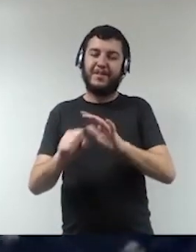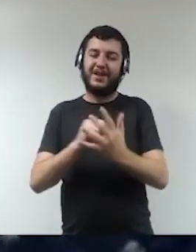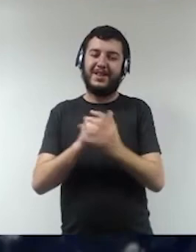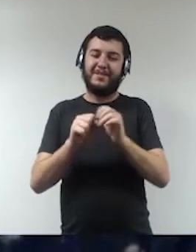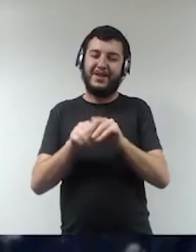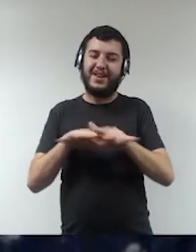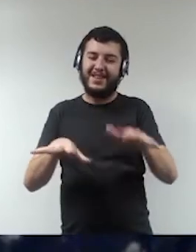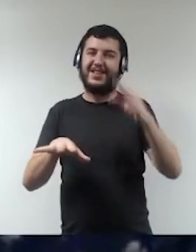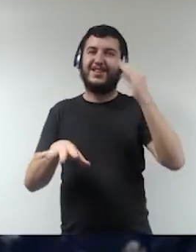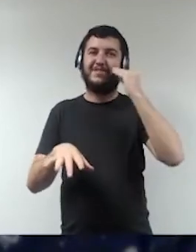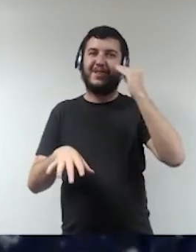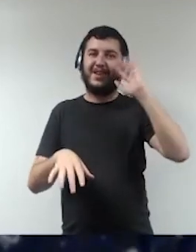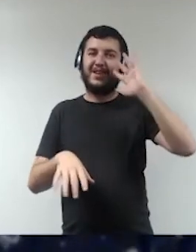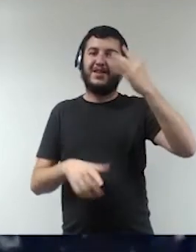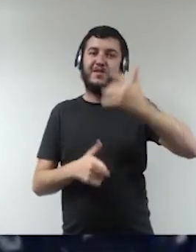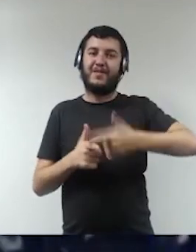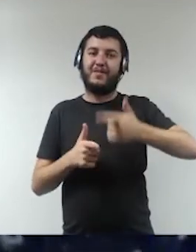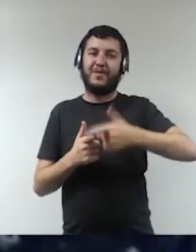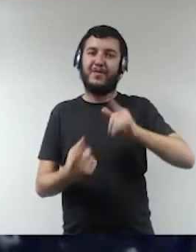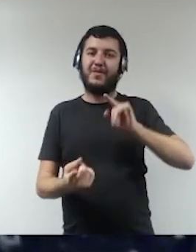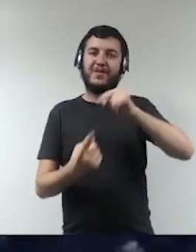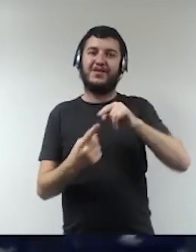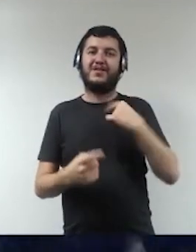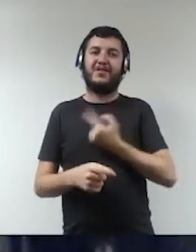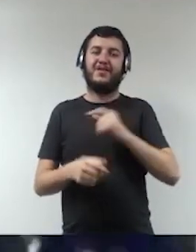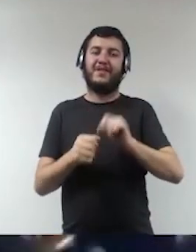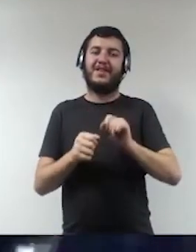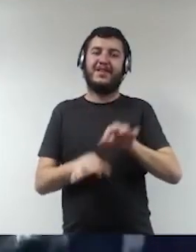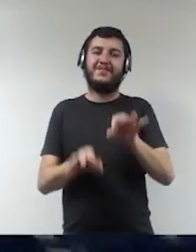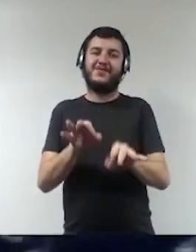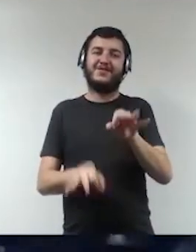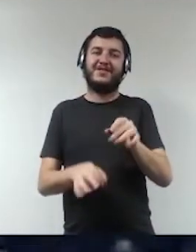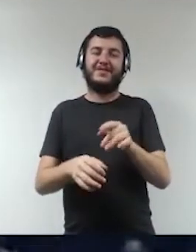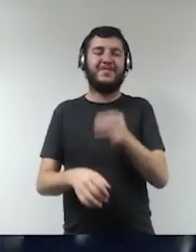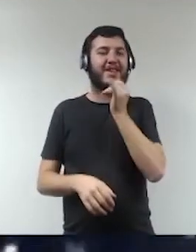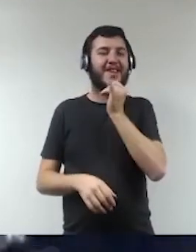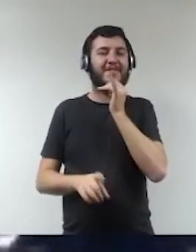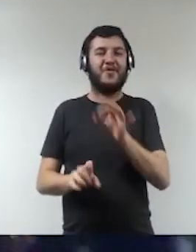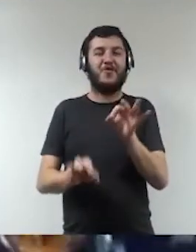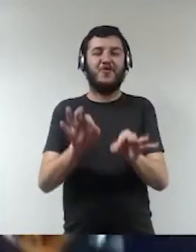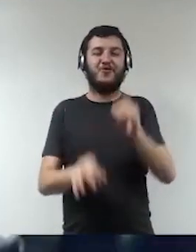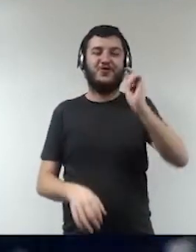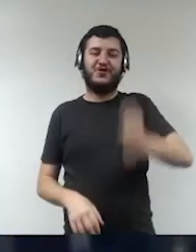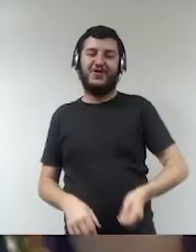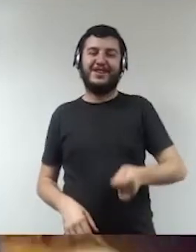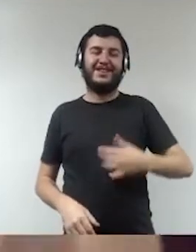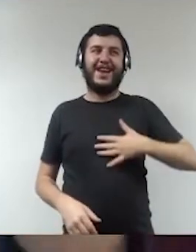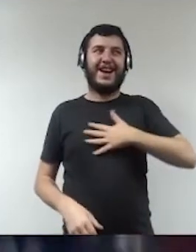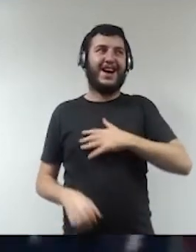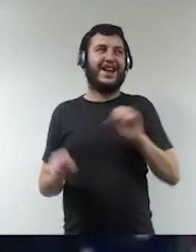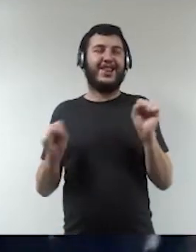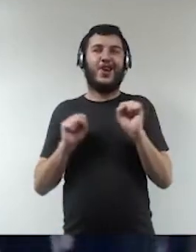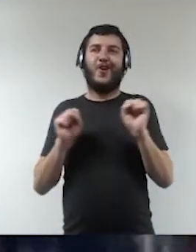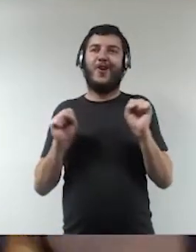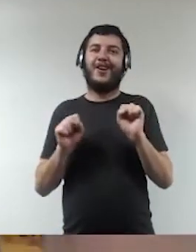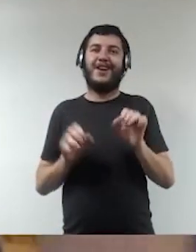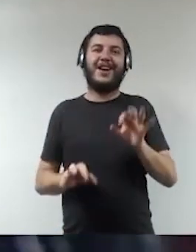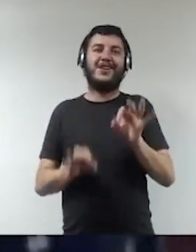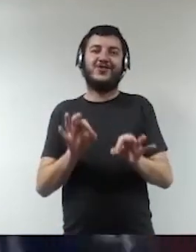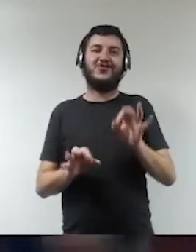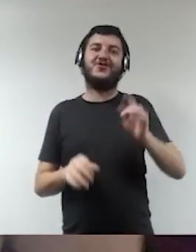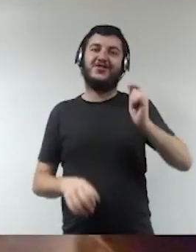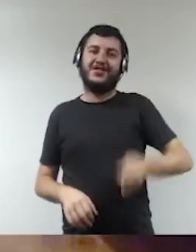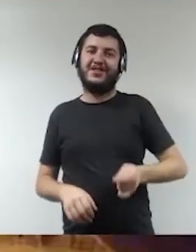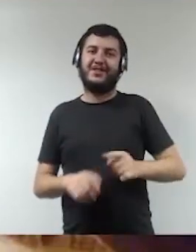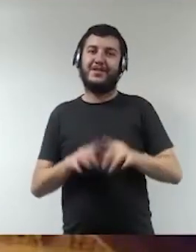assim, eu ponho entre aspas, justiça. Juiz adora fazer justiça. Aliás, não é um juiz que faça concurso que não seja um pouquinho, né? Mas justiça não é